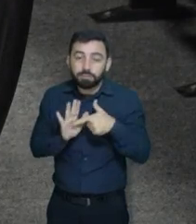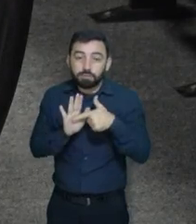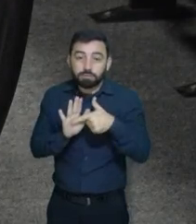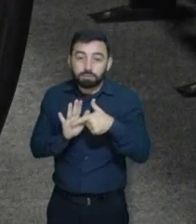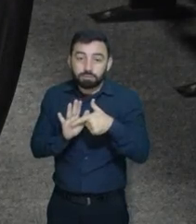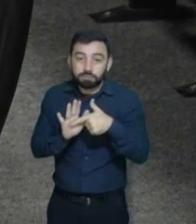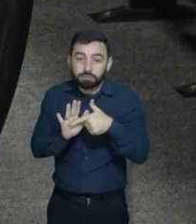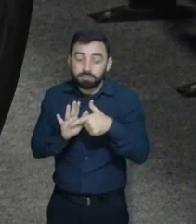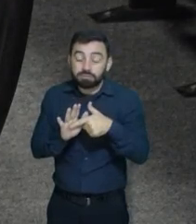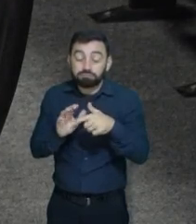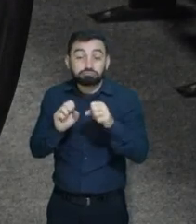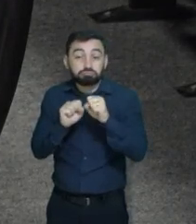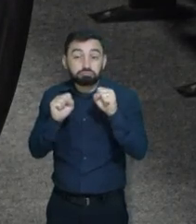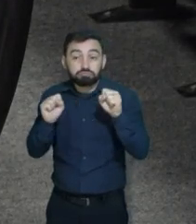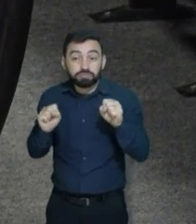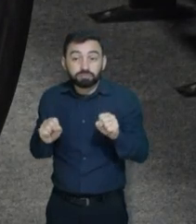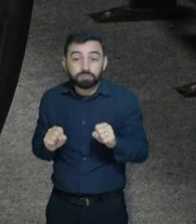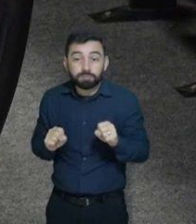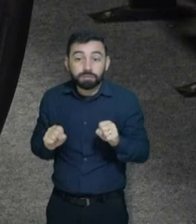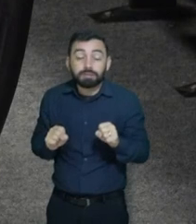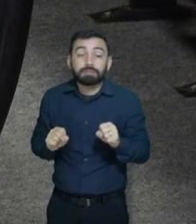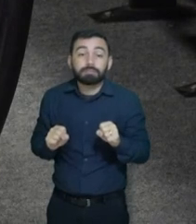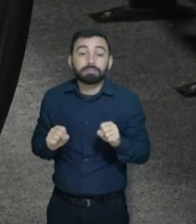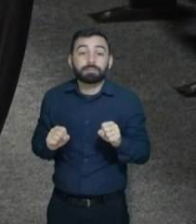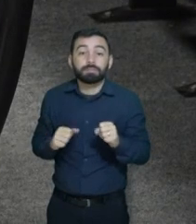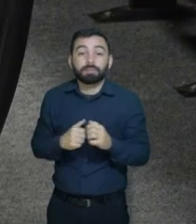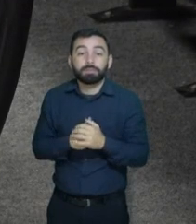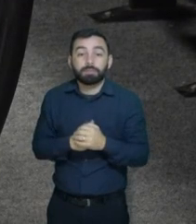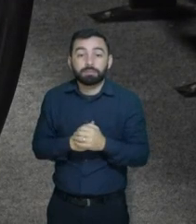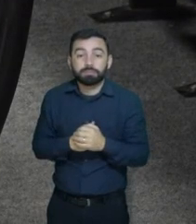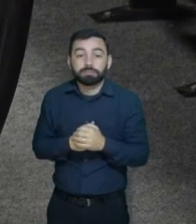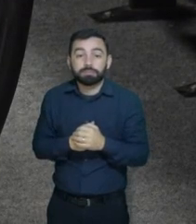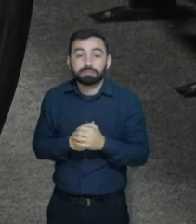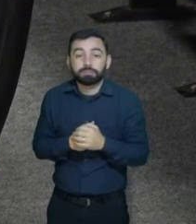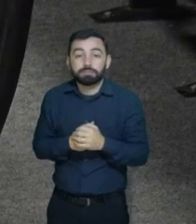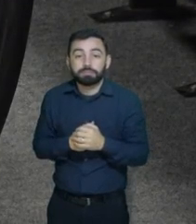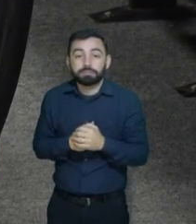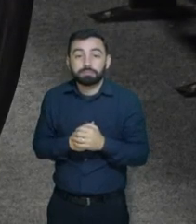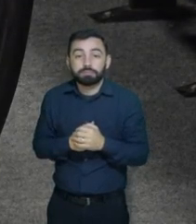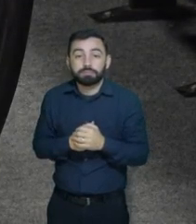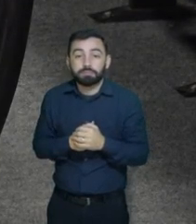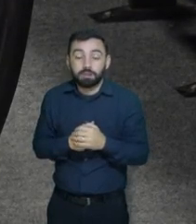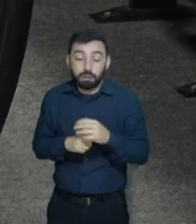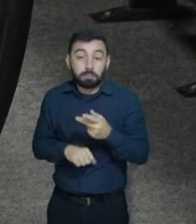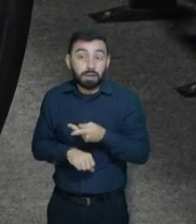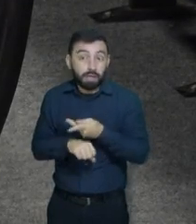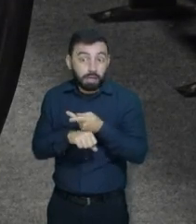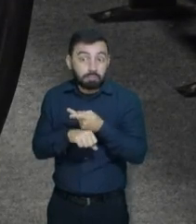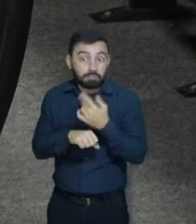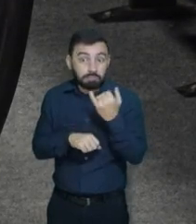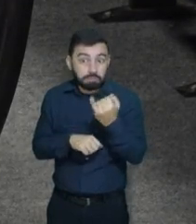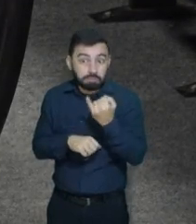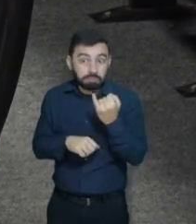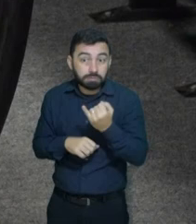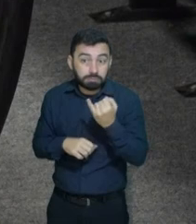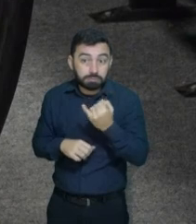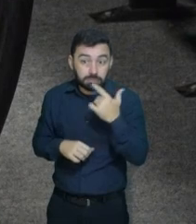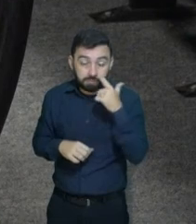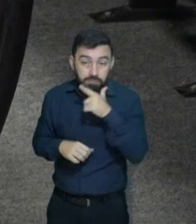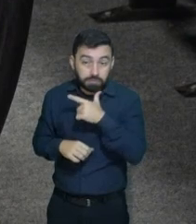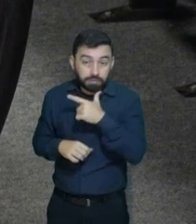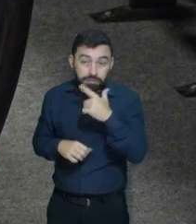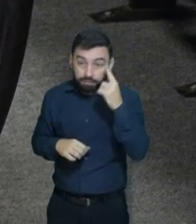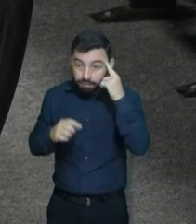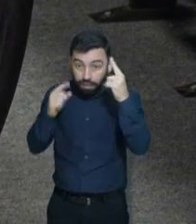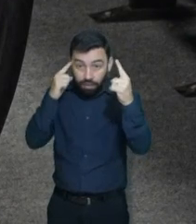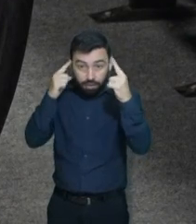um frisson sistemático, né, que, bom, ganhou o prêmio Lagerdal, a gente tem conseguido